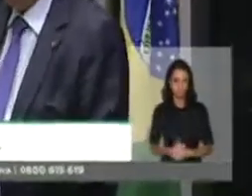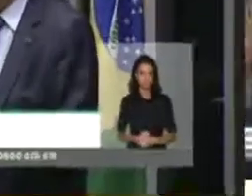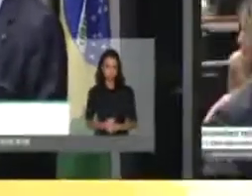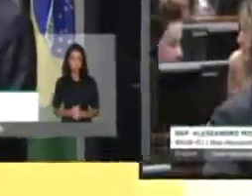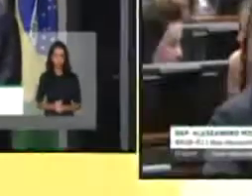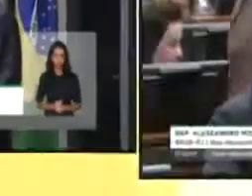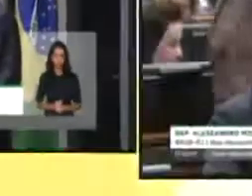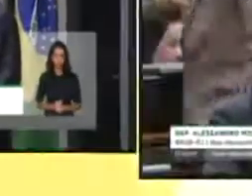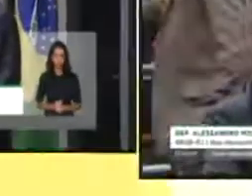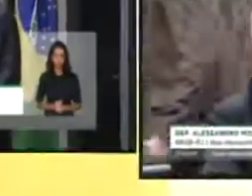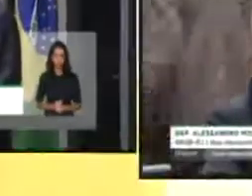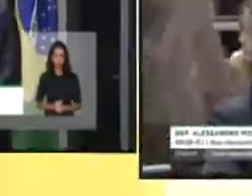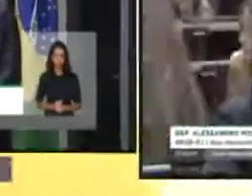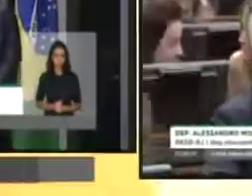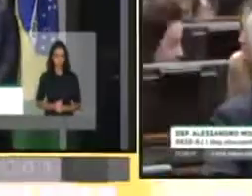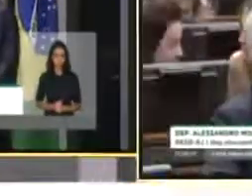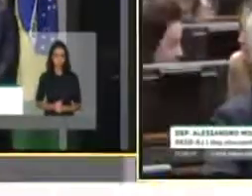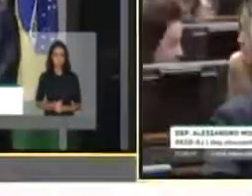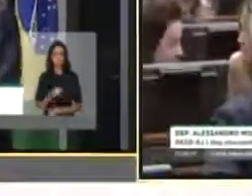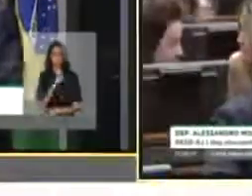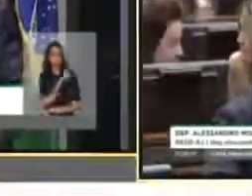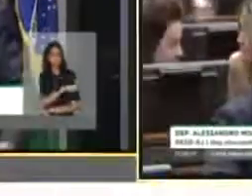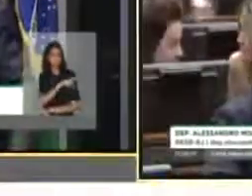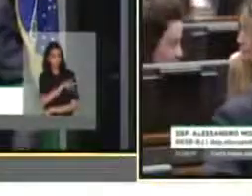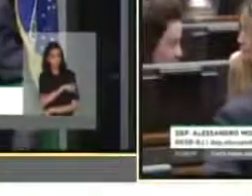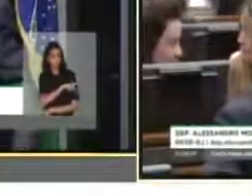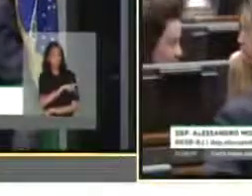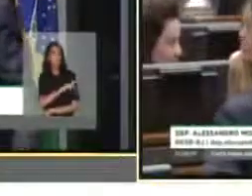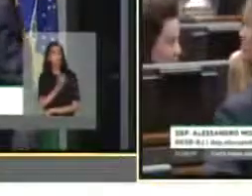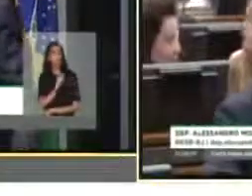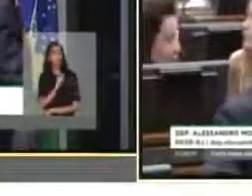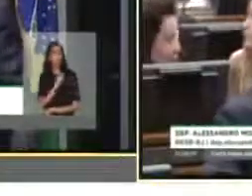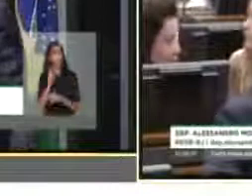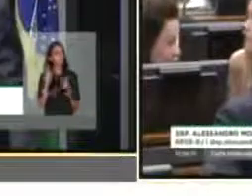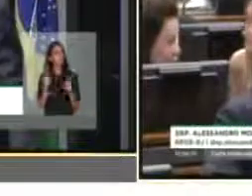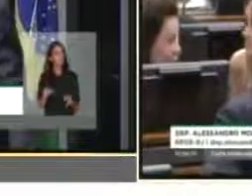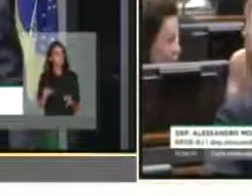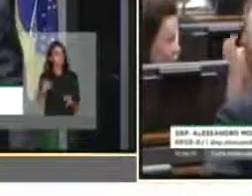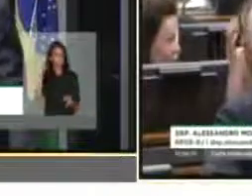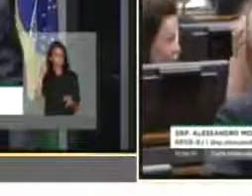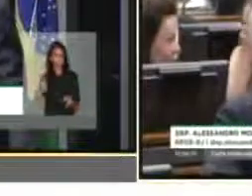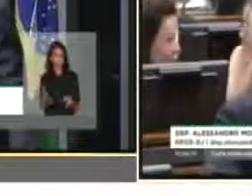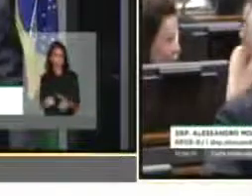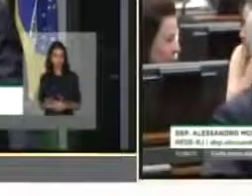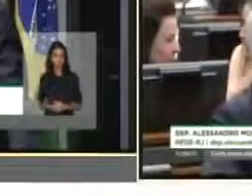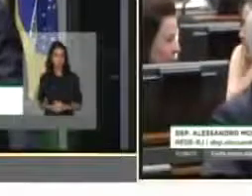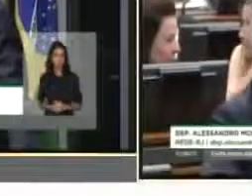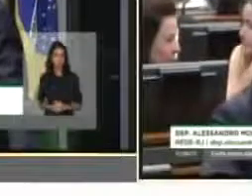1822. E o Piauí teve esse mesmo caminho.